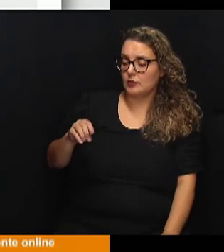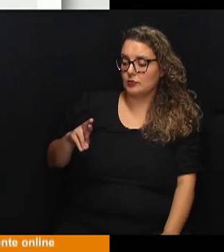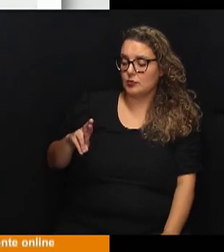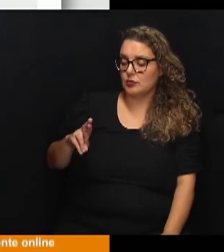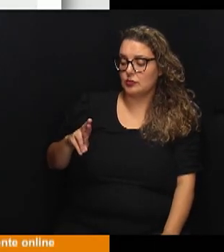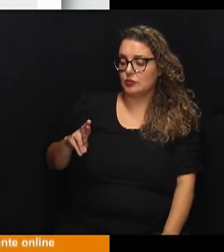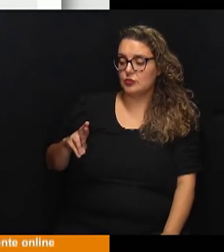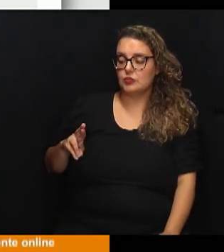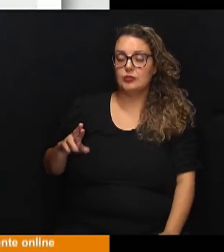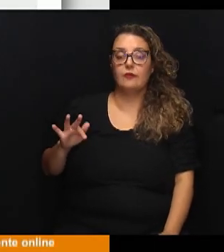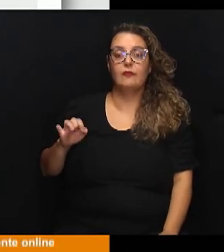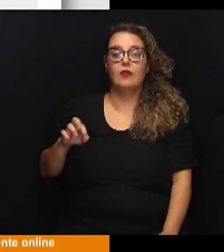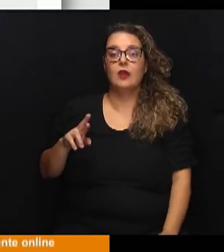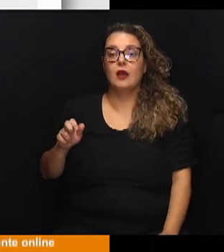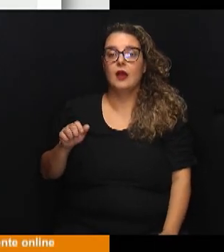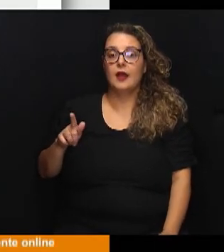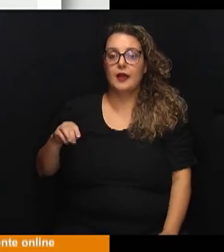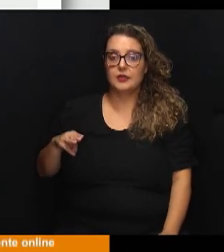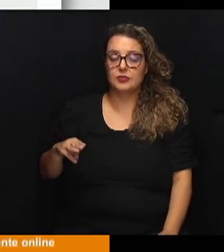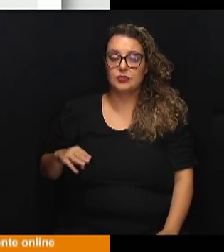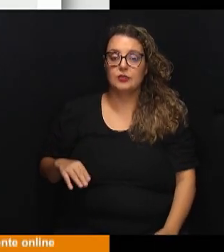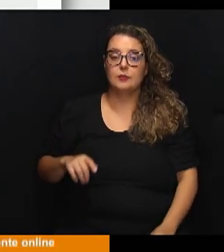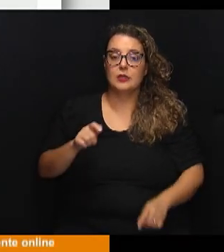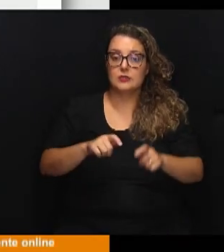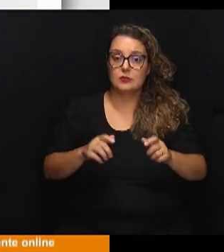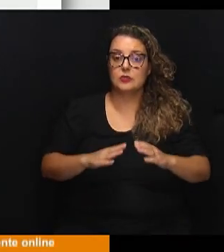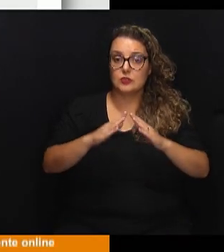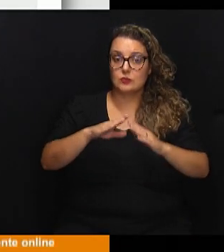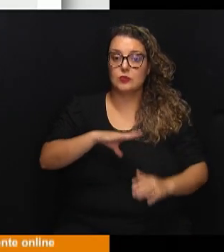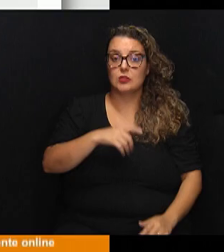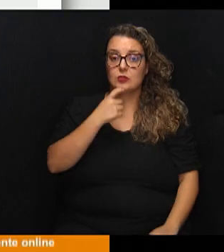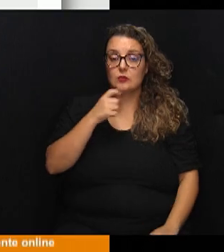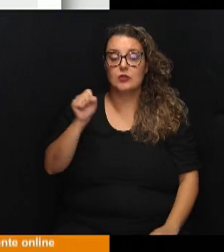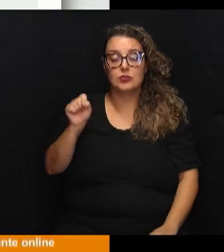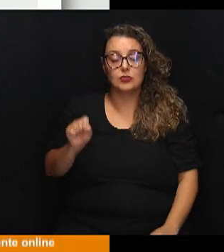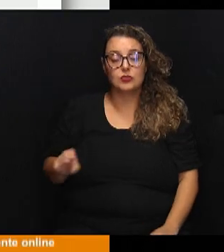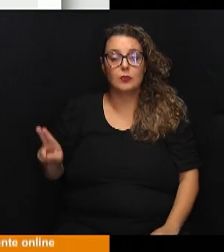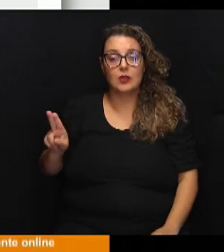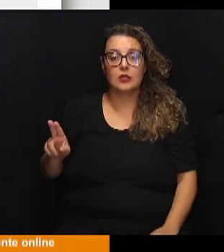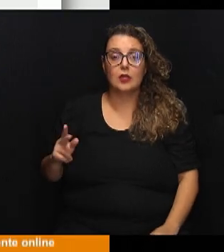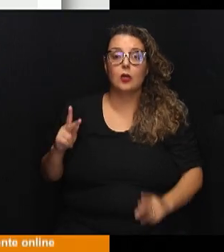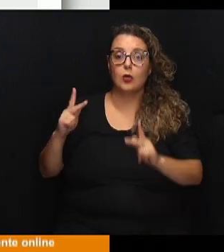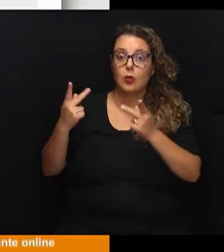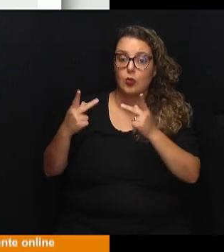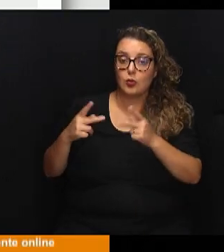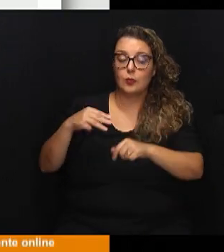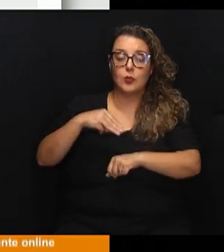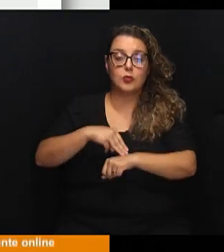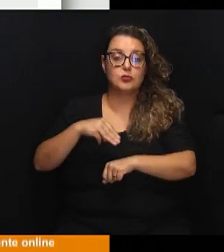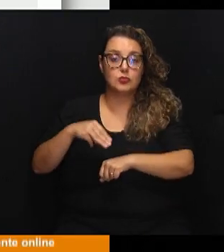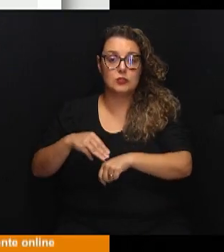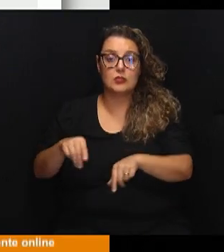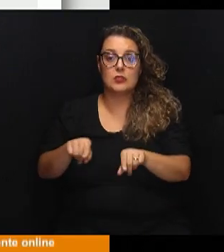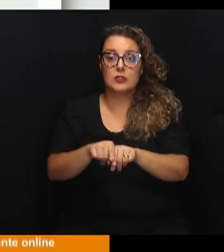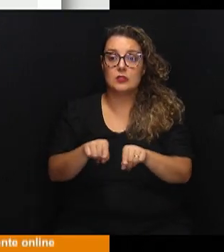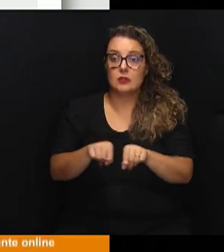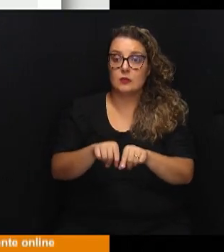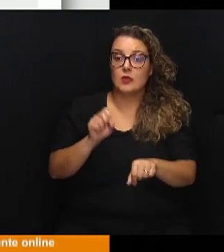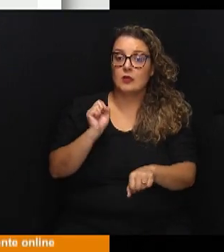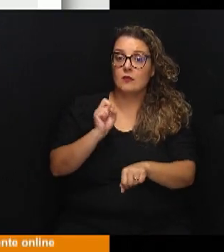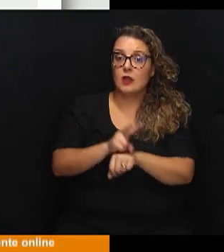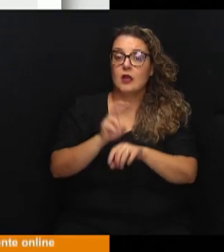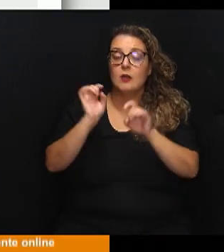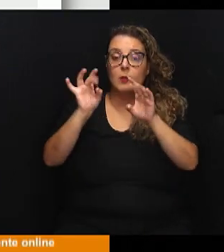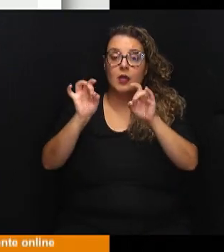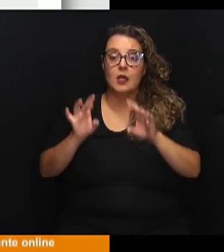que deve ser para moradores de Campinas, Sumaré, Hortolândia, Montemor, e também tem vaga